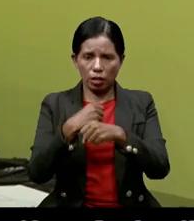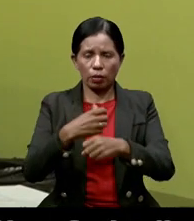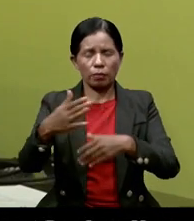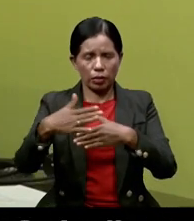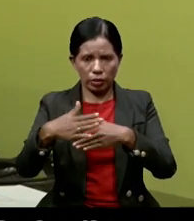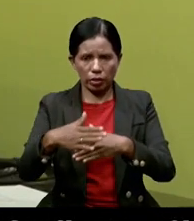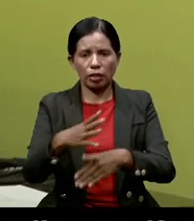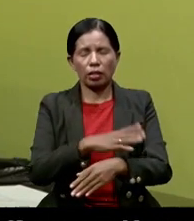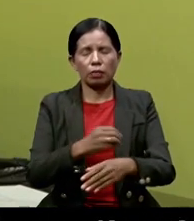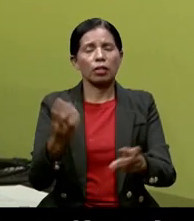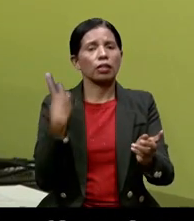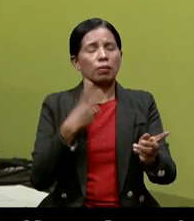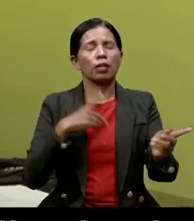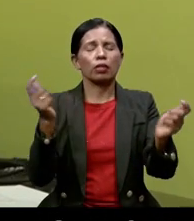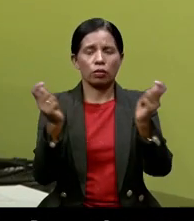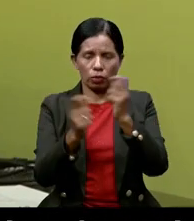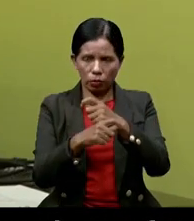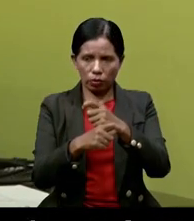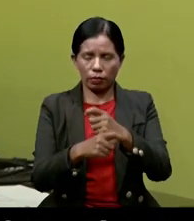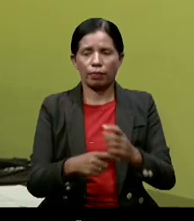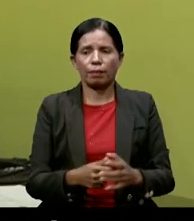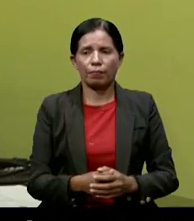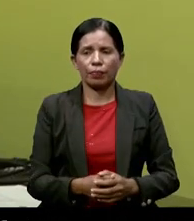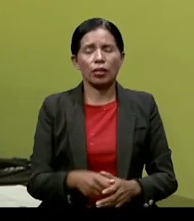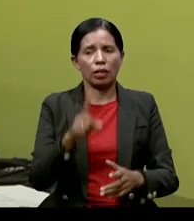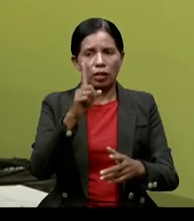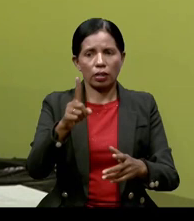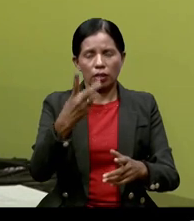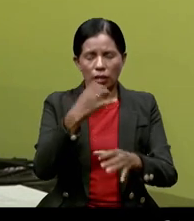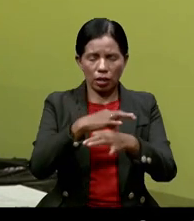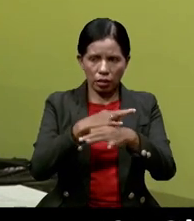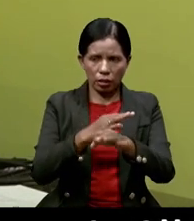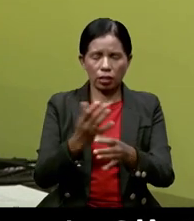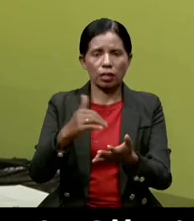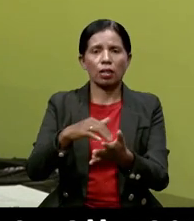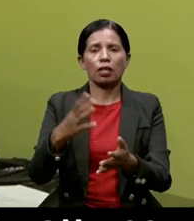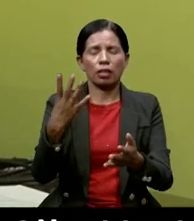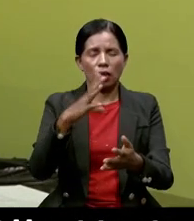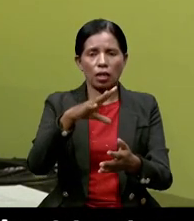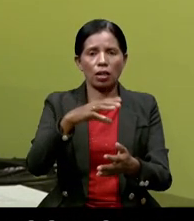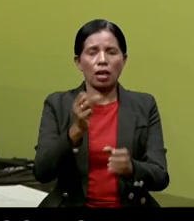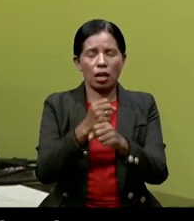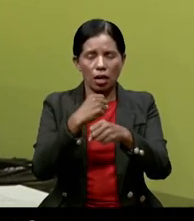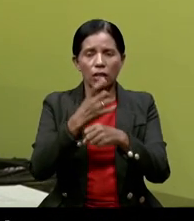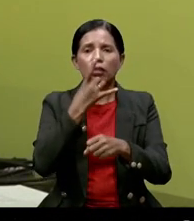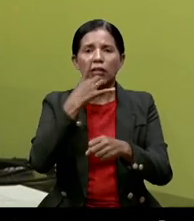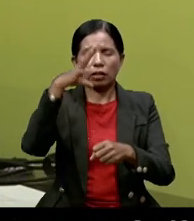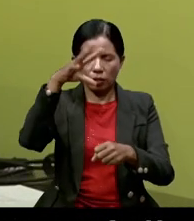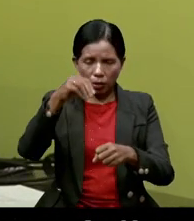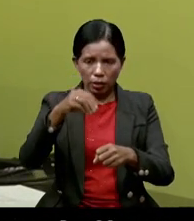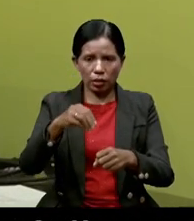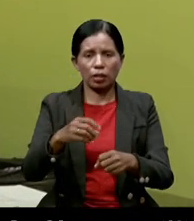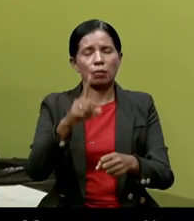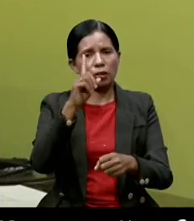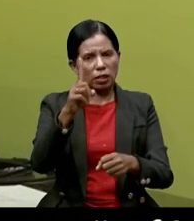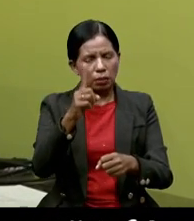para ita vele ba troca o impacto ser na IA ma o interna e da tam reabilitação de tem hamate ai e da fali sa san ser na tua